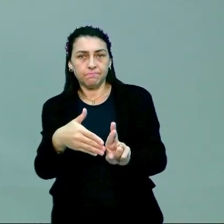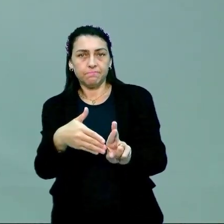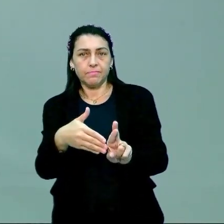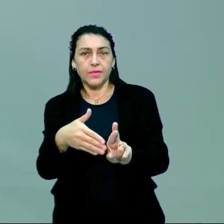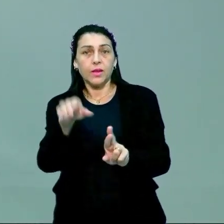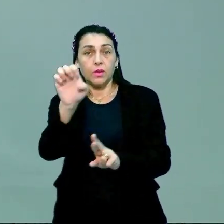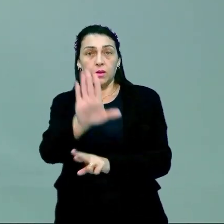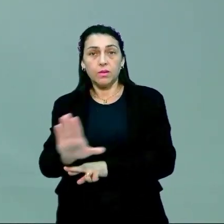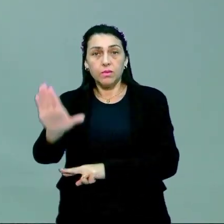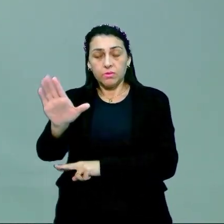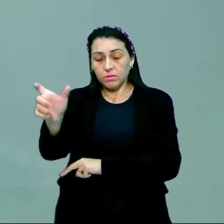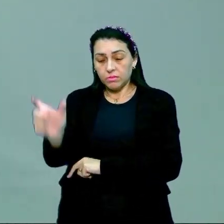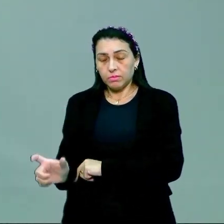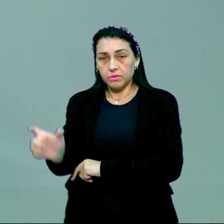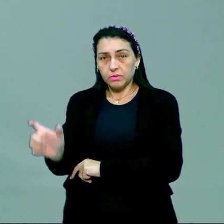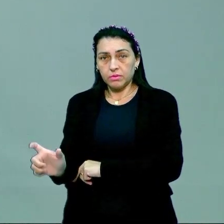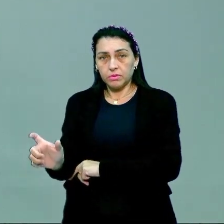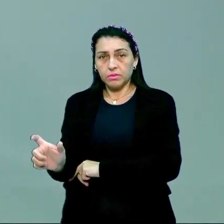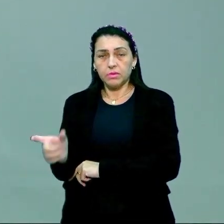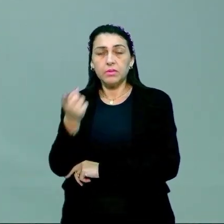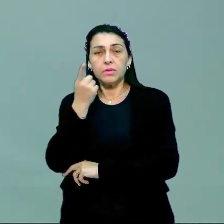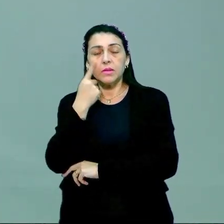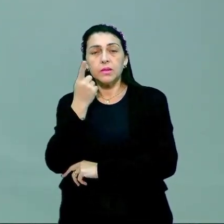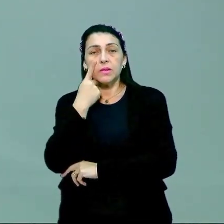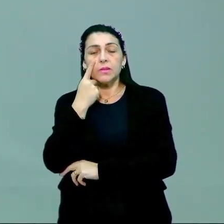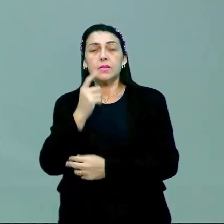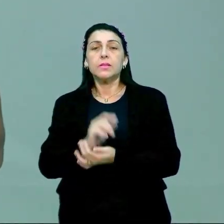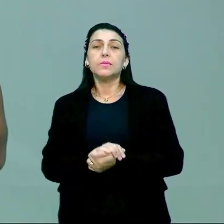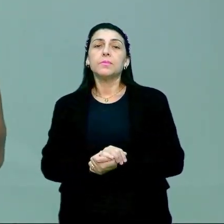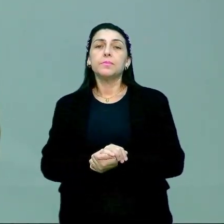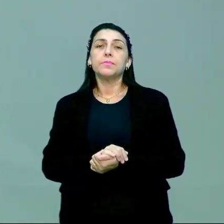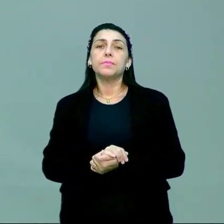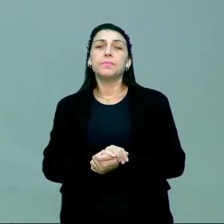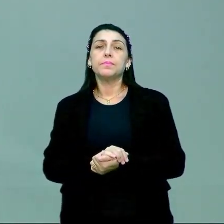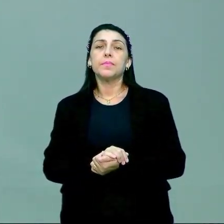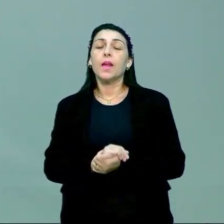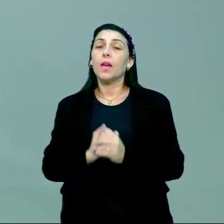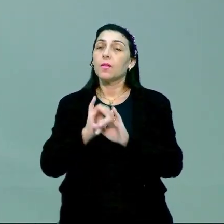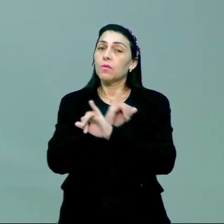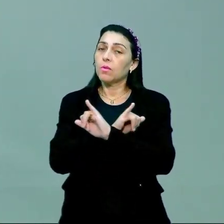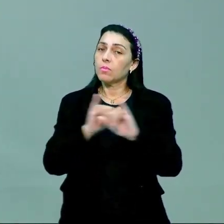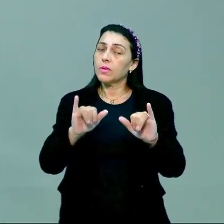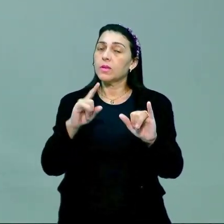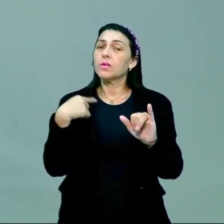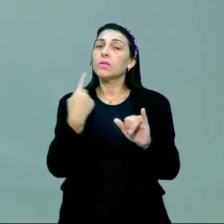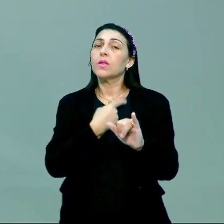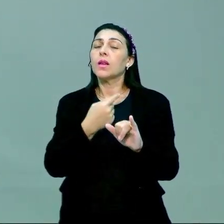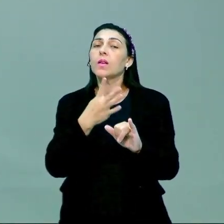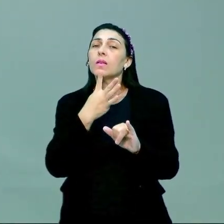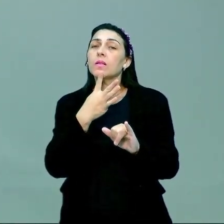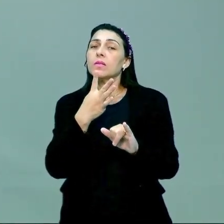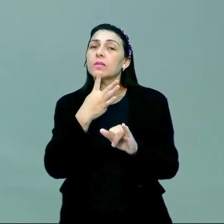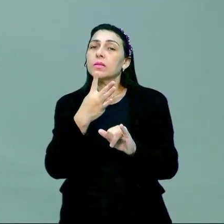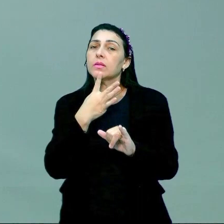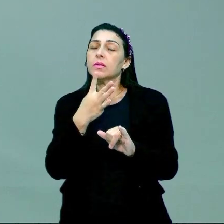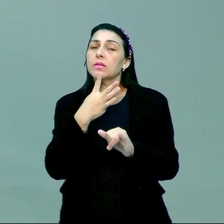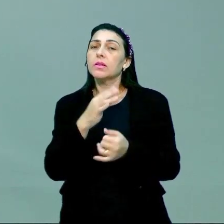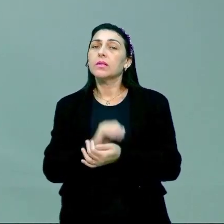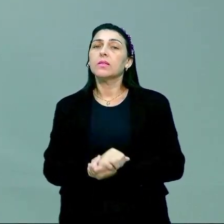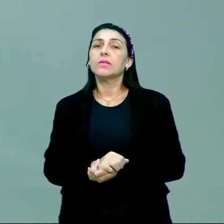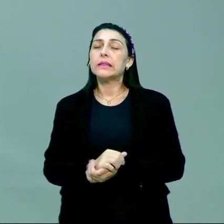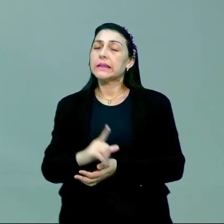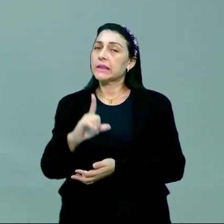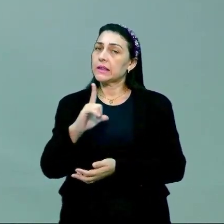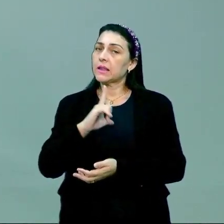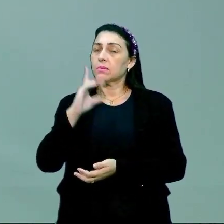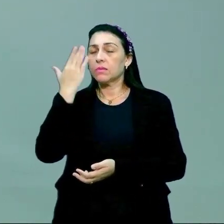aos europeus. Então vamos aqui nos reportar a uma informação que todos nós conhecemos, todos nós